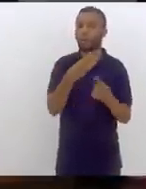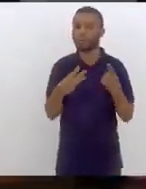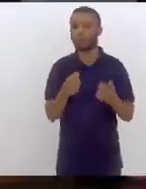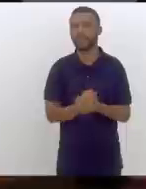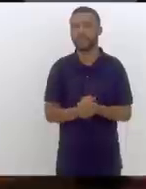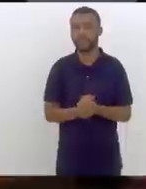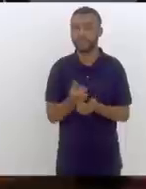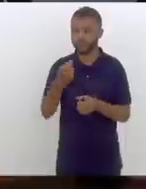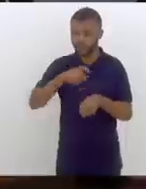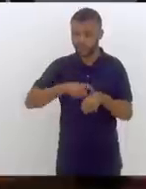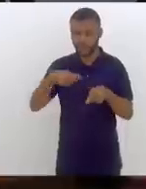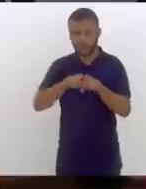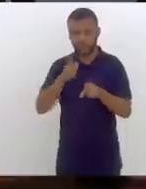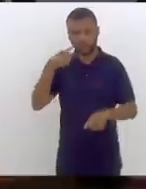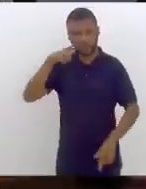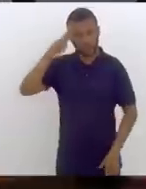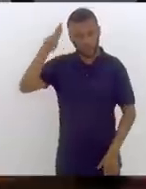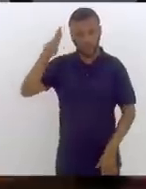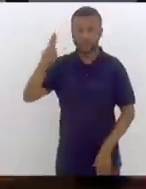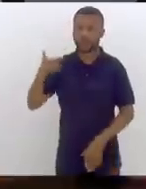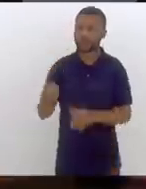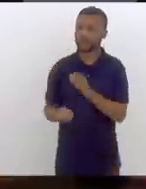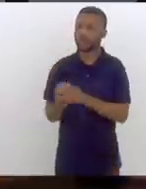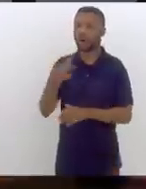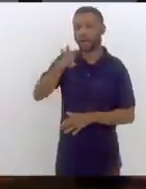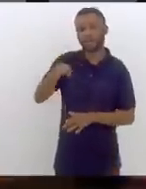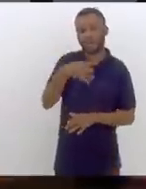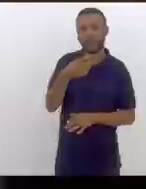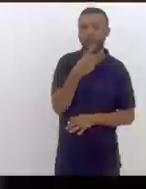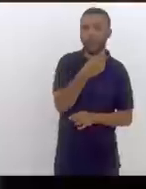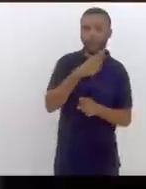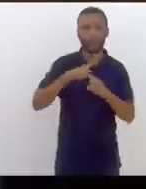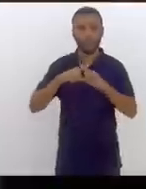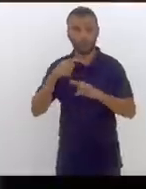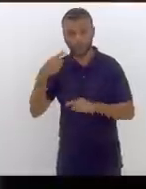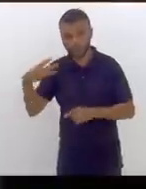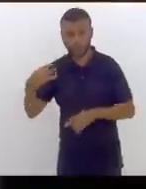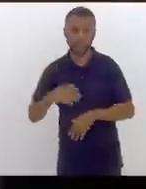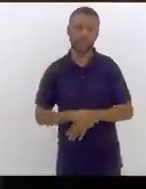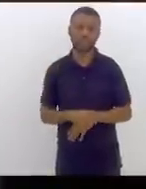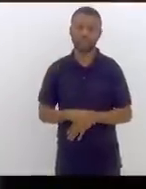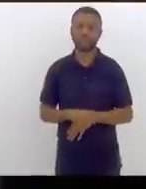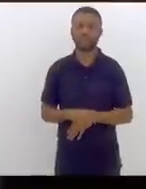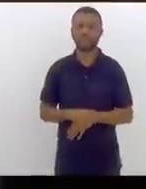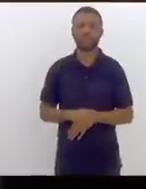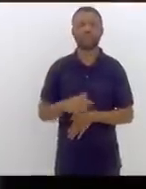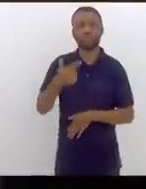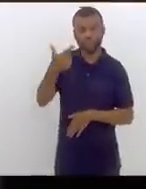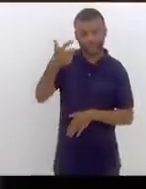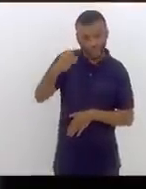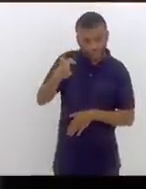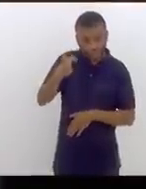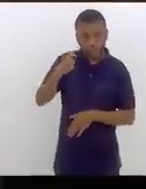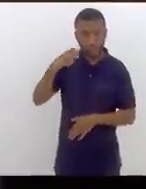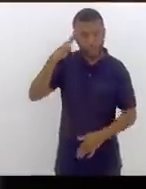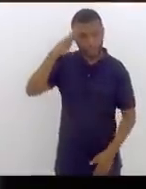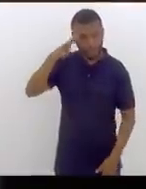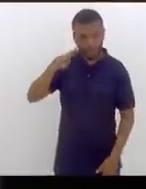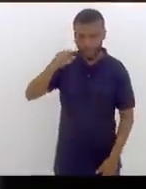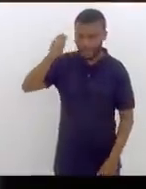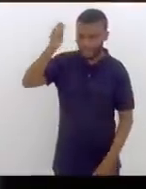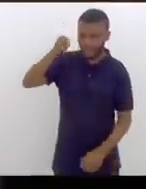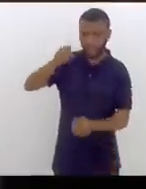cidade onde eu moro ele botou a escala 1 por 3 quando ele foi Comandante no 25 a tua escala 1 por 3 ele é